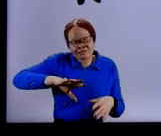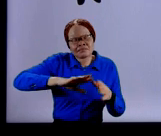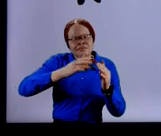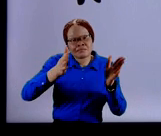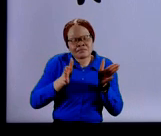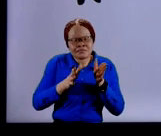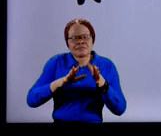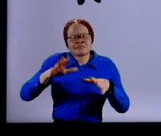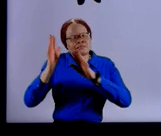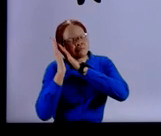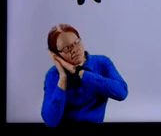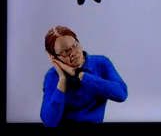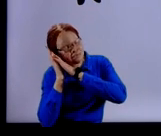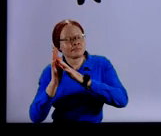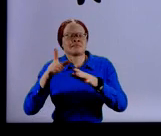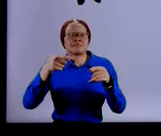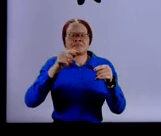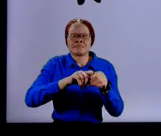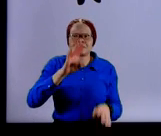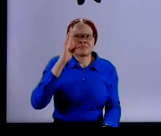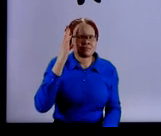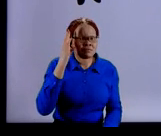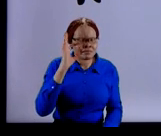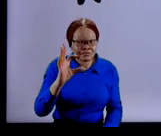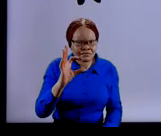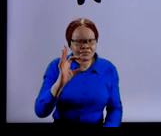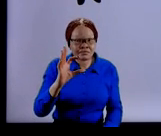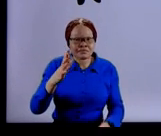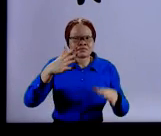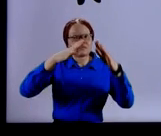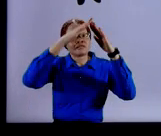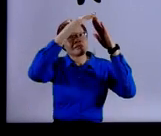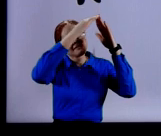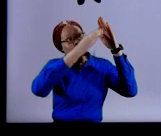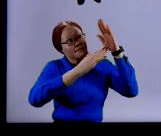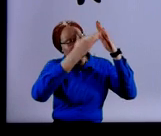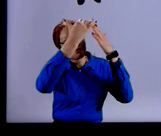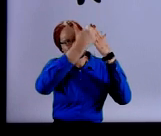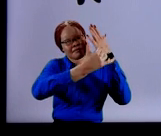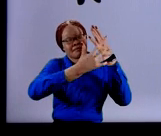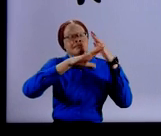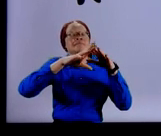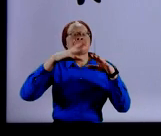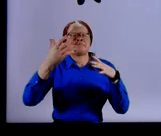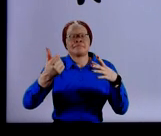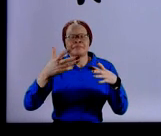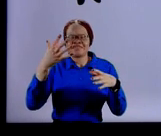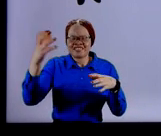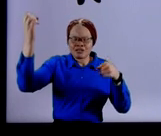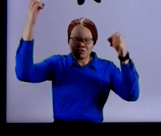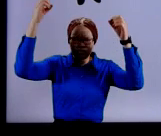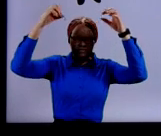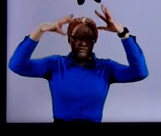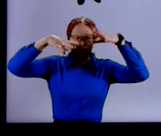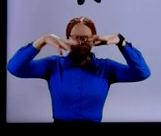e uma casa de banho o telhado é de zinco Quando chove of se os